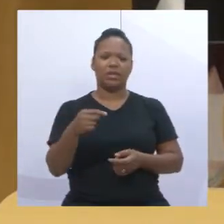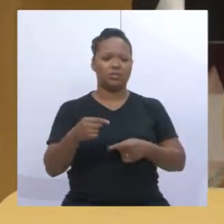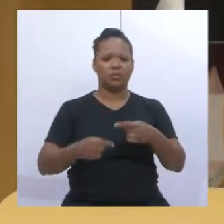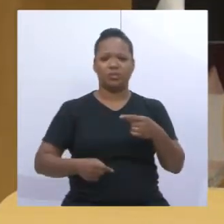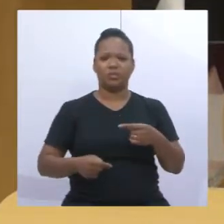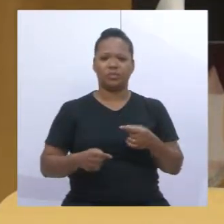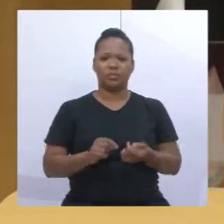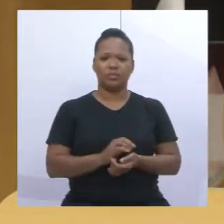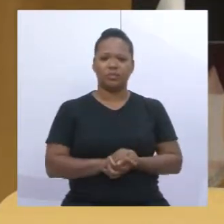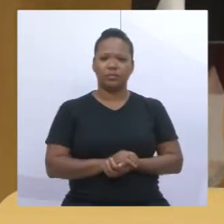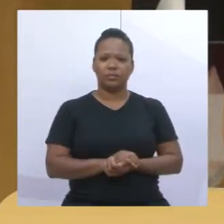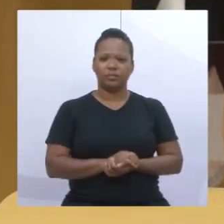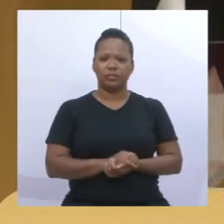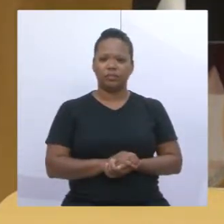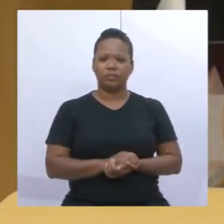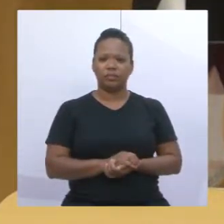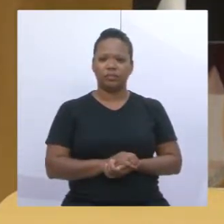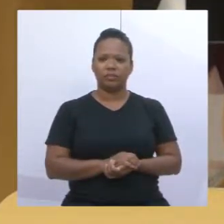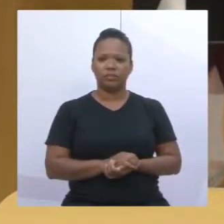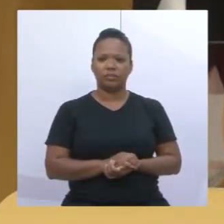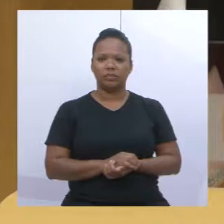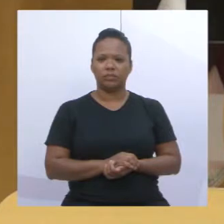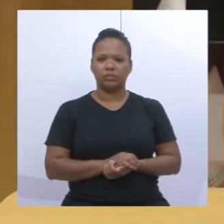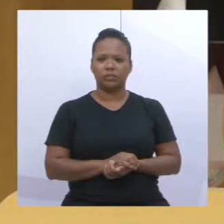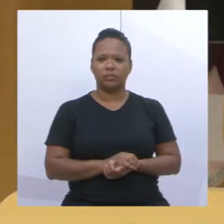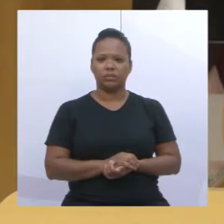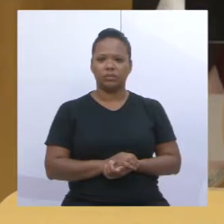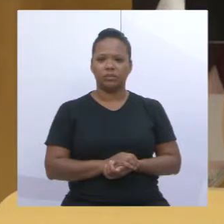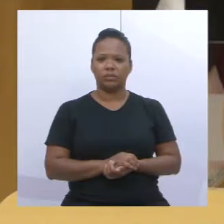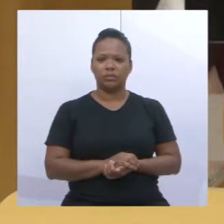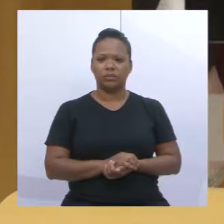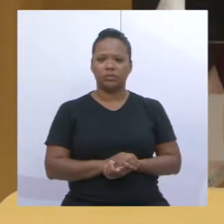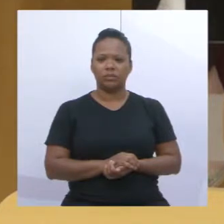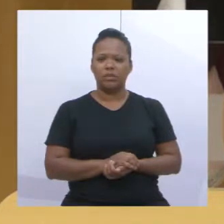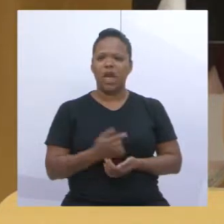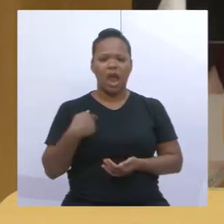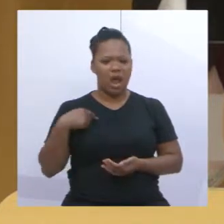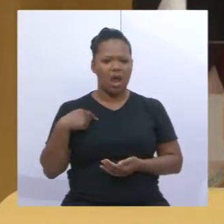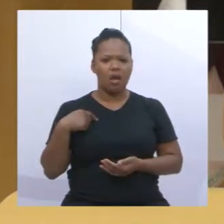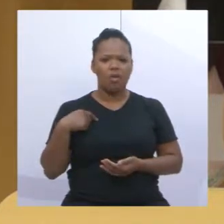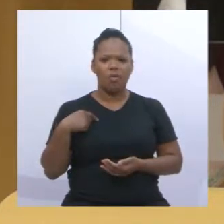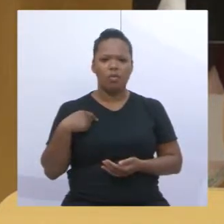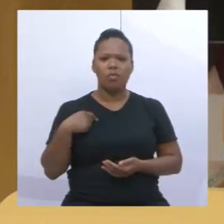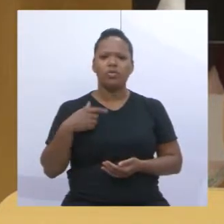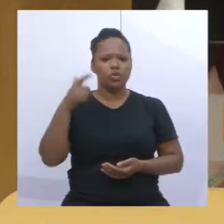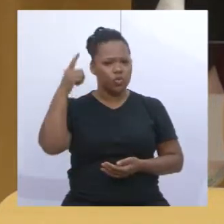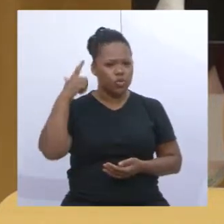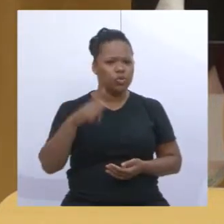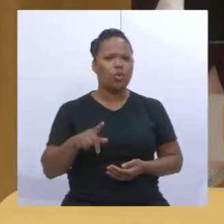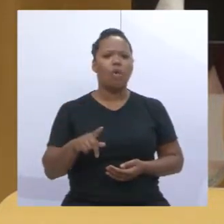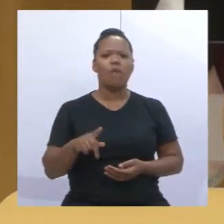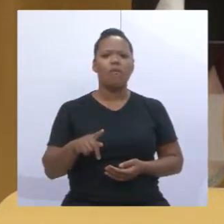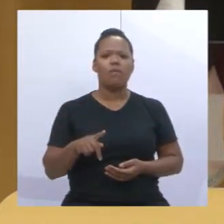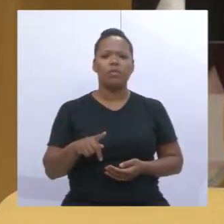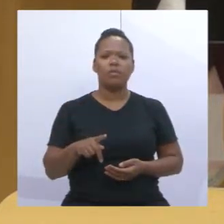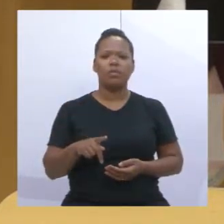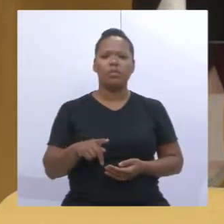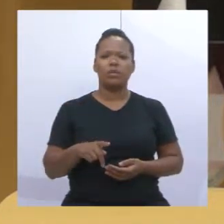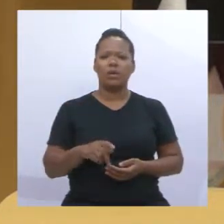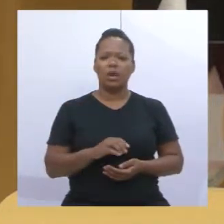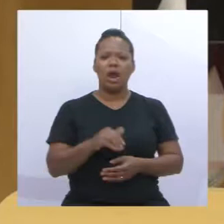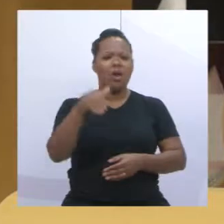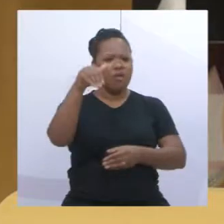a esse respeito. Eu vou reafirmar a minha posição da sessão anterior. Eu